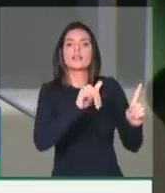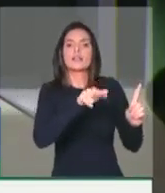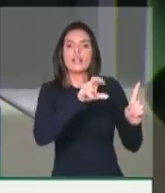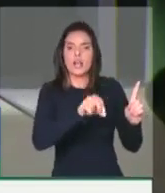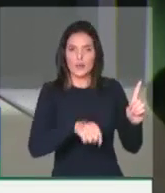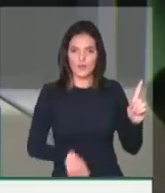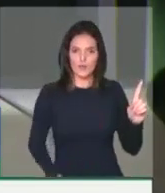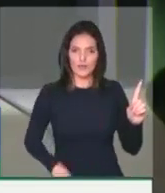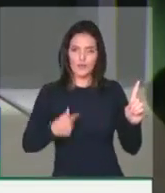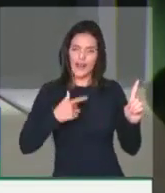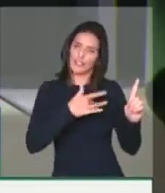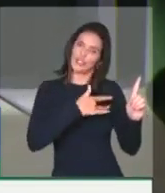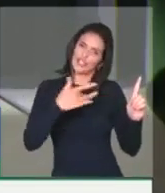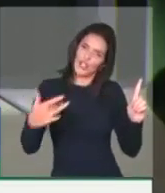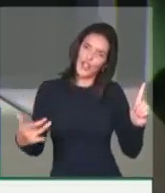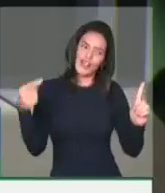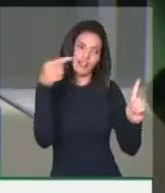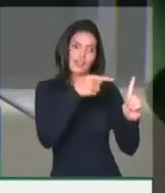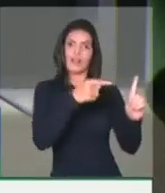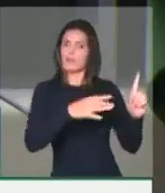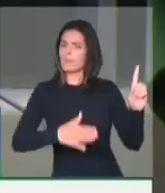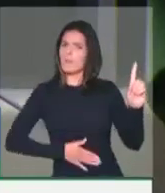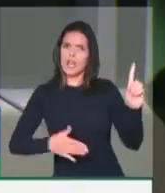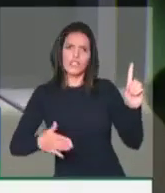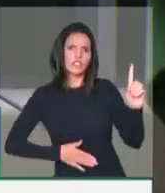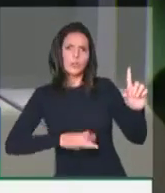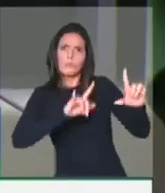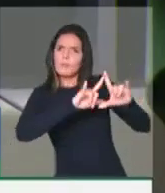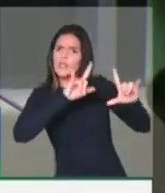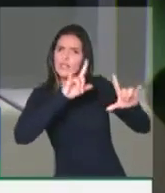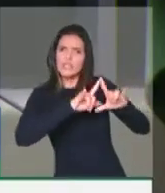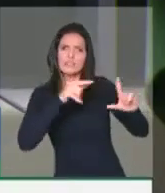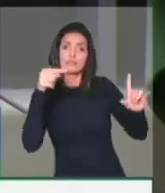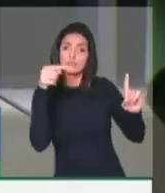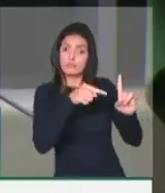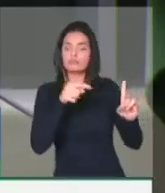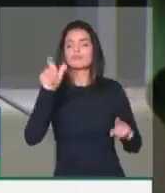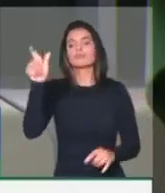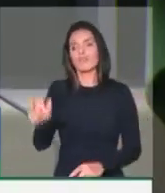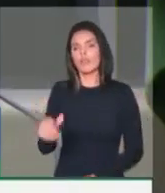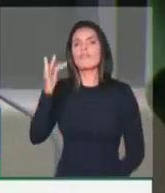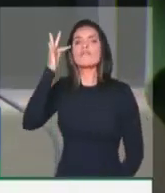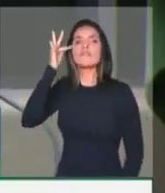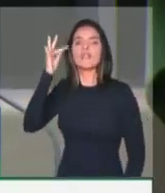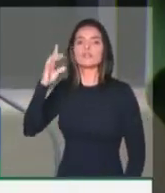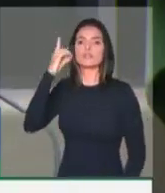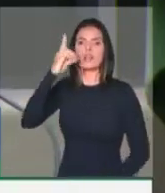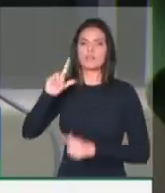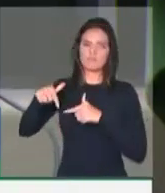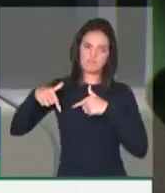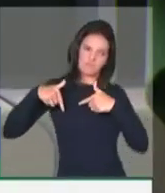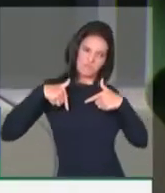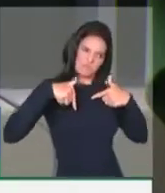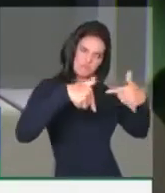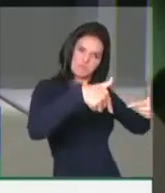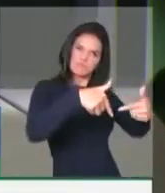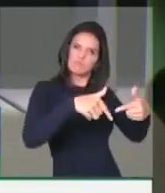solidariedade a um bandido da milícia e do crime organizado, Marcelo Freixo enfrentava as milícias no Rio de